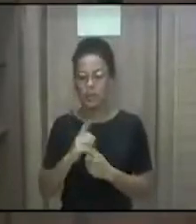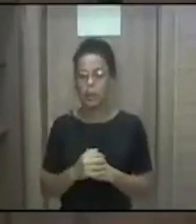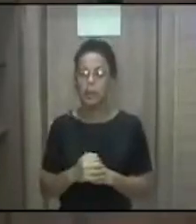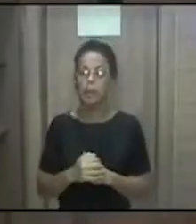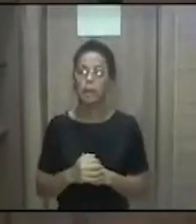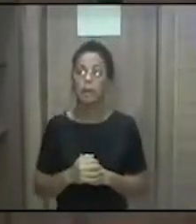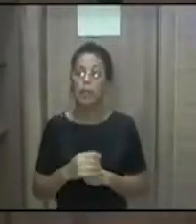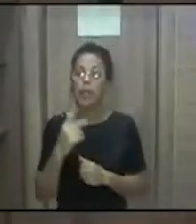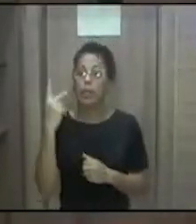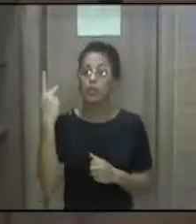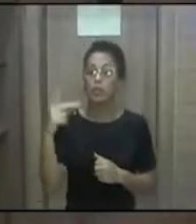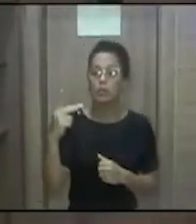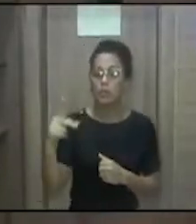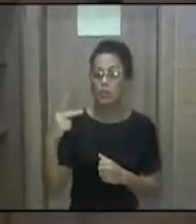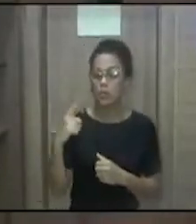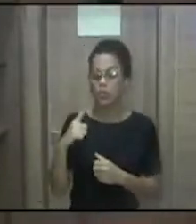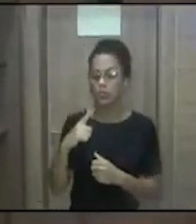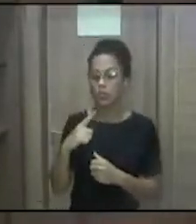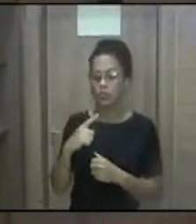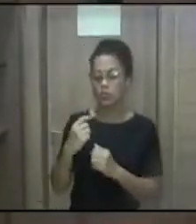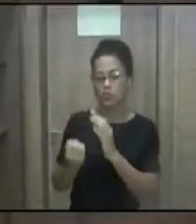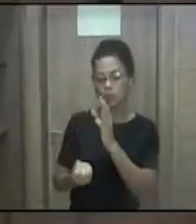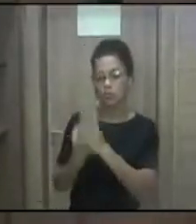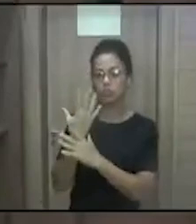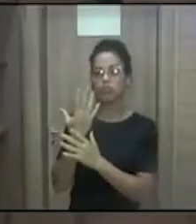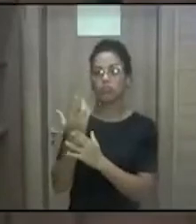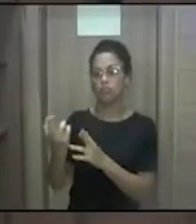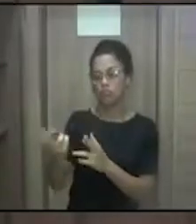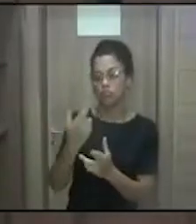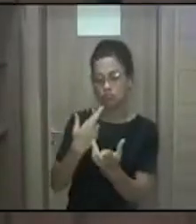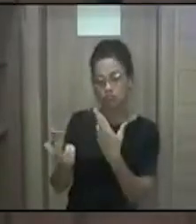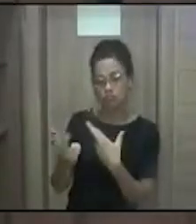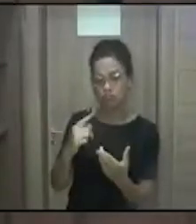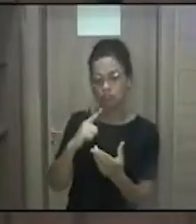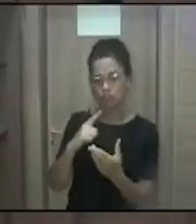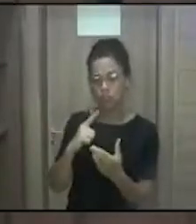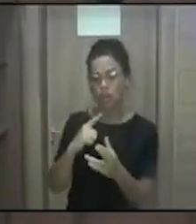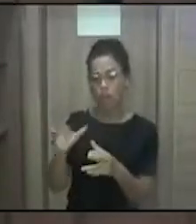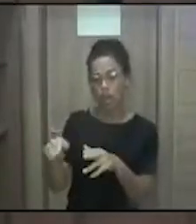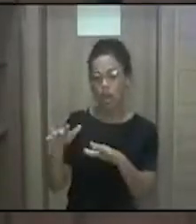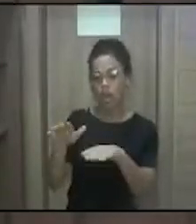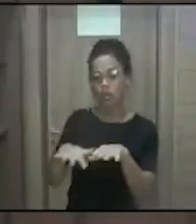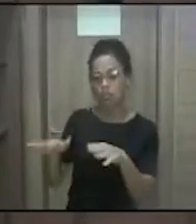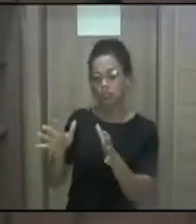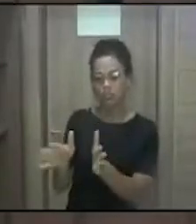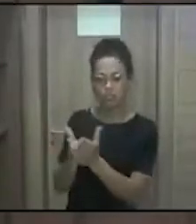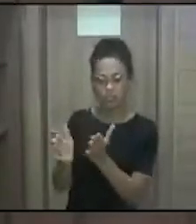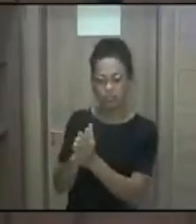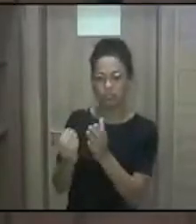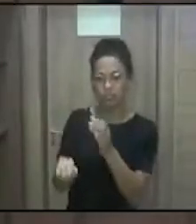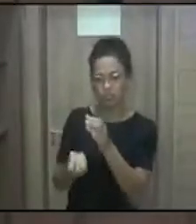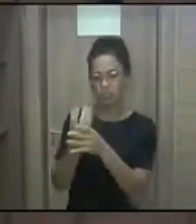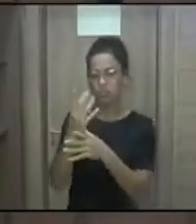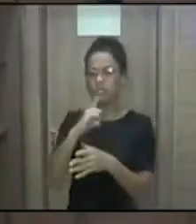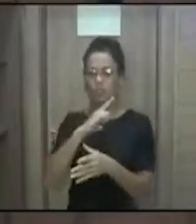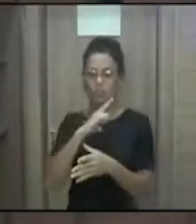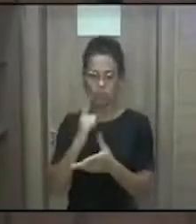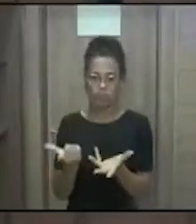Sua fortaleza como resposta social, produzindo resultados sobre o ciclo da pobreza, ela nasce junto com o Ministério do Desenvolvimento,